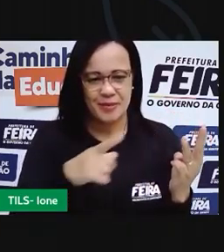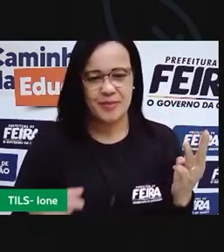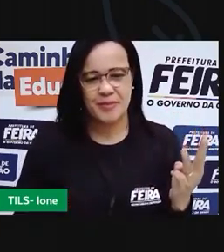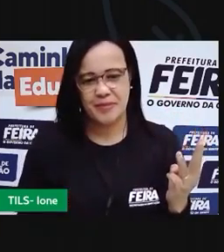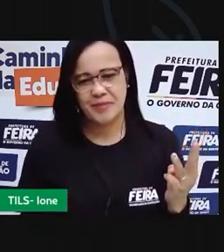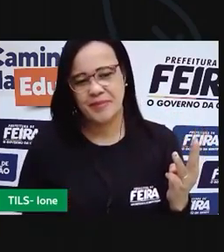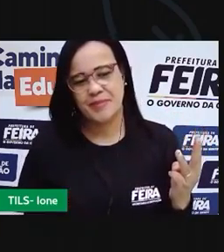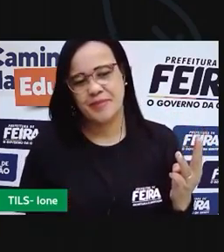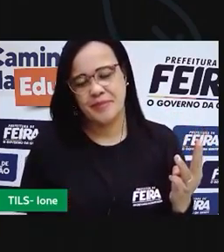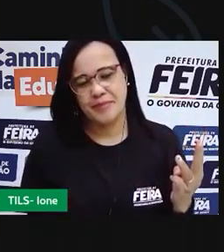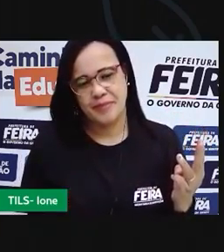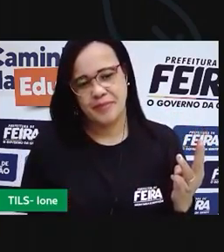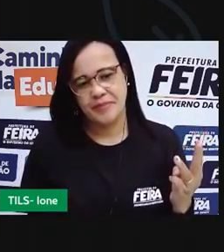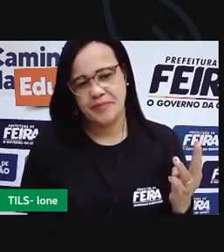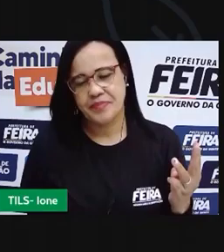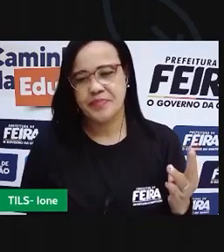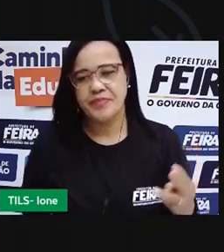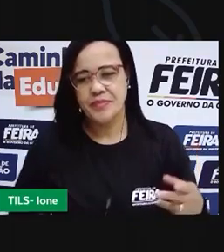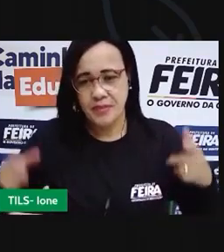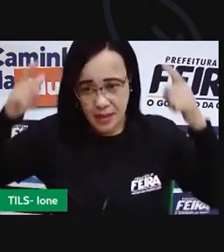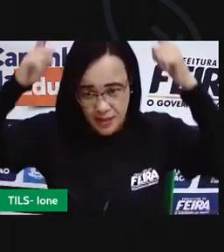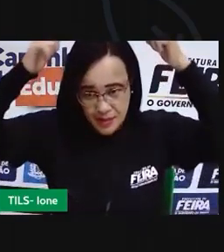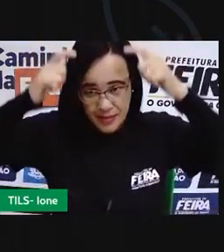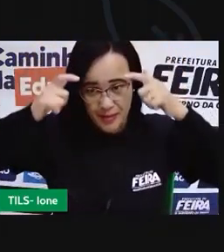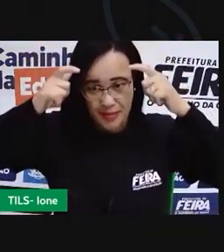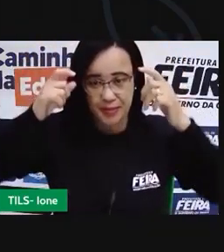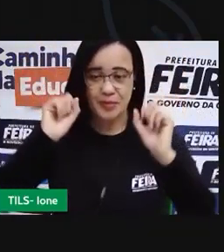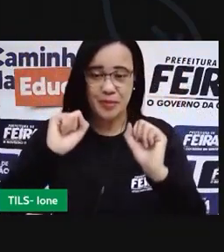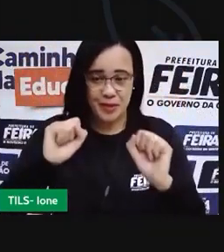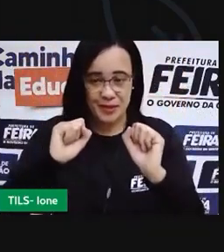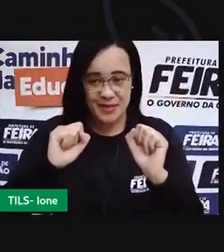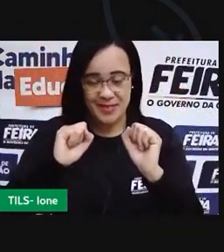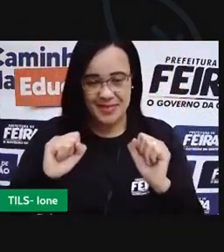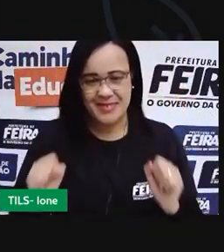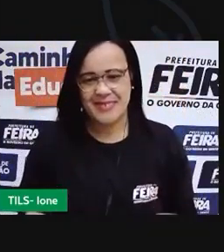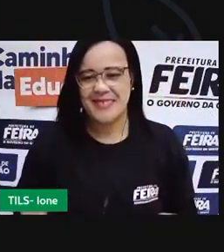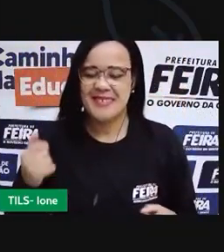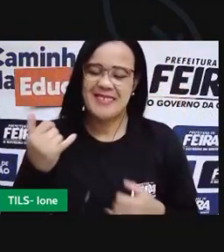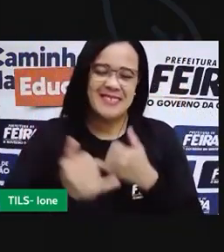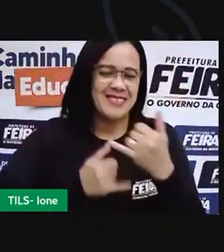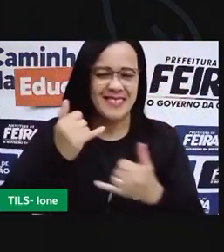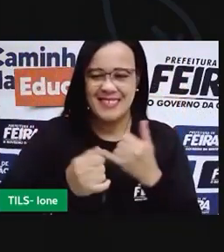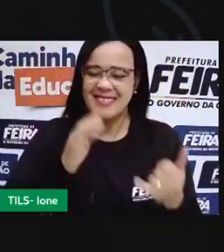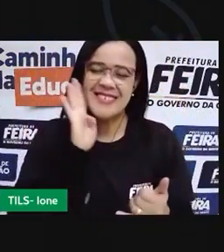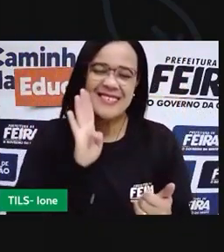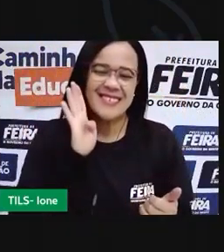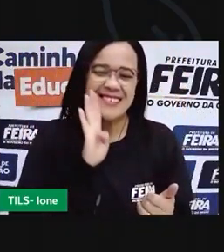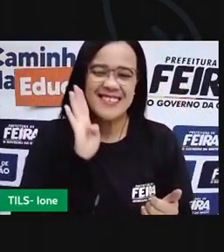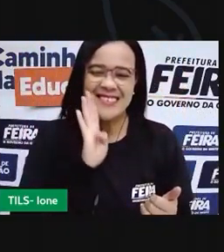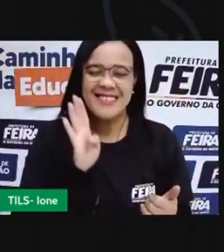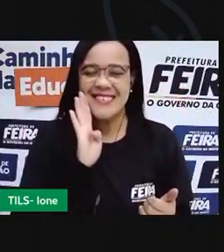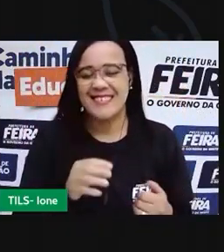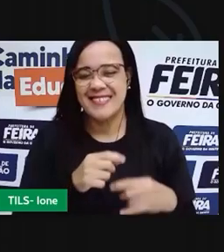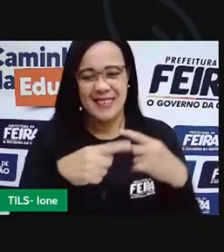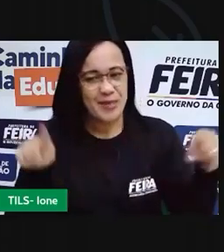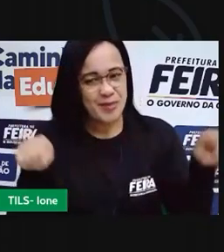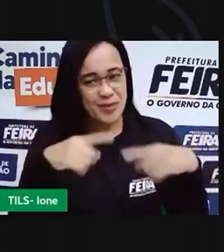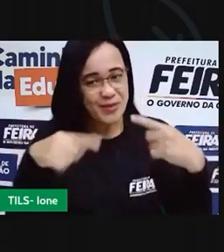E aqui temos o chapéu. O chapéu de uma,